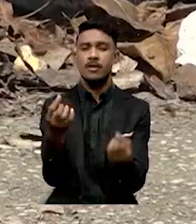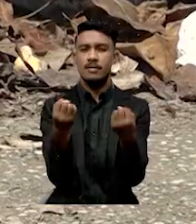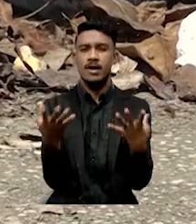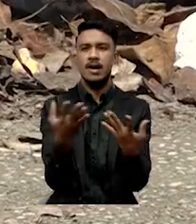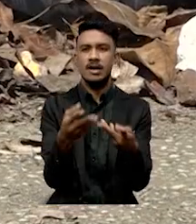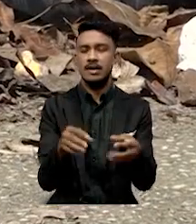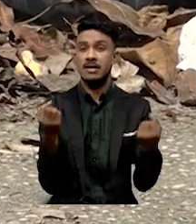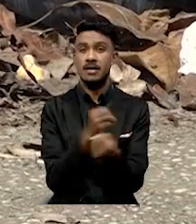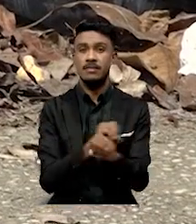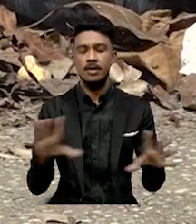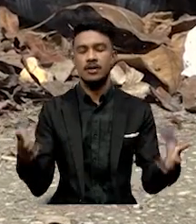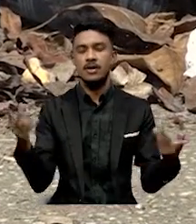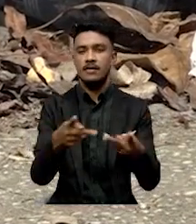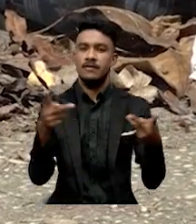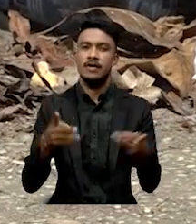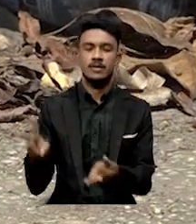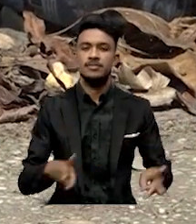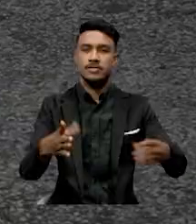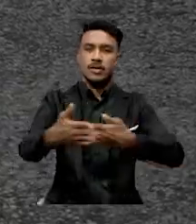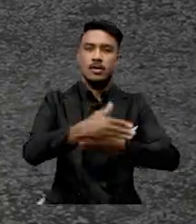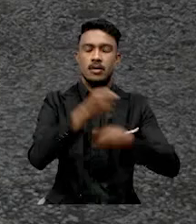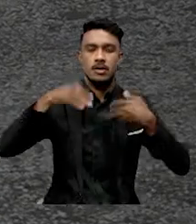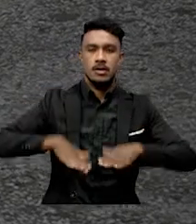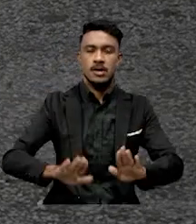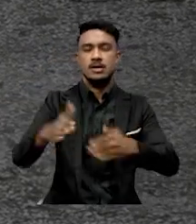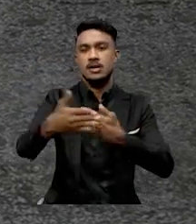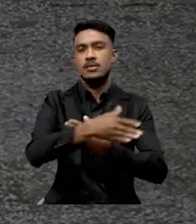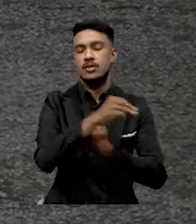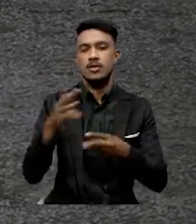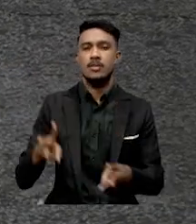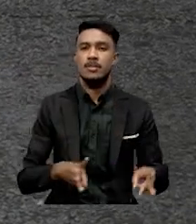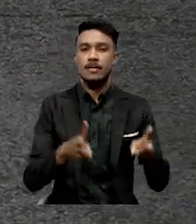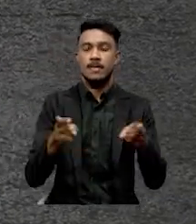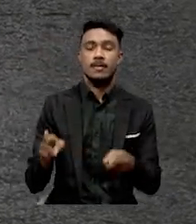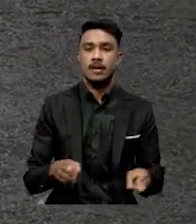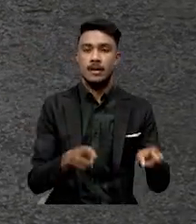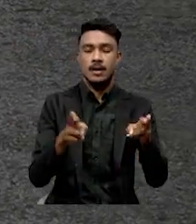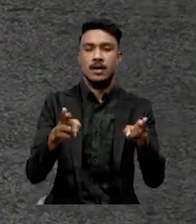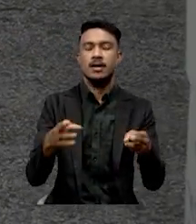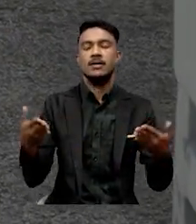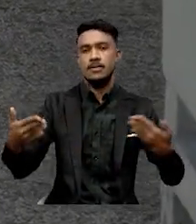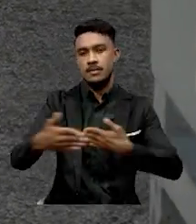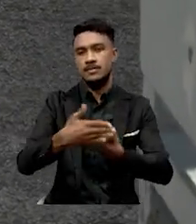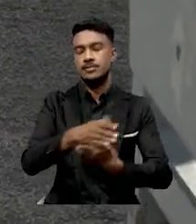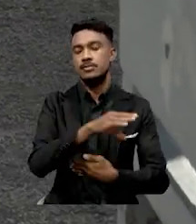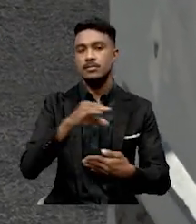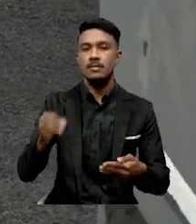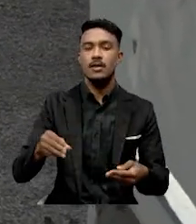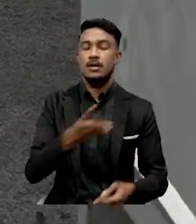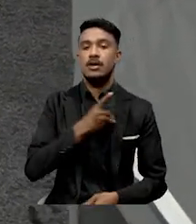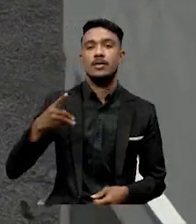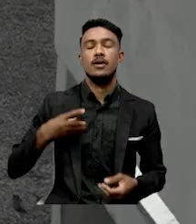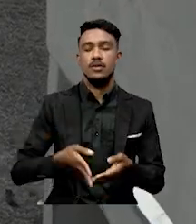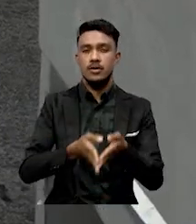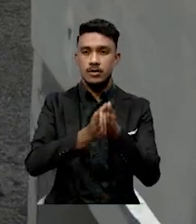e estrada ninin. Tasi ibun, bedalan no jardim sira. Deputado nemos recomenda ba governo atu contrata companhia